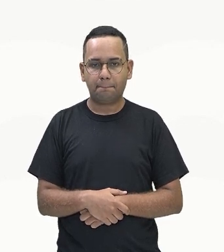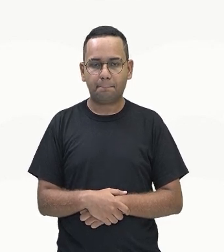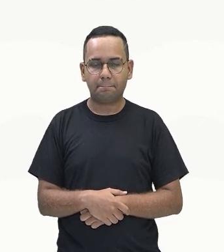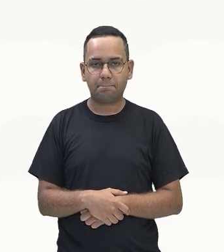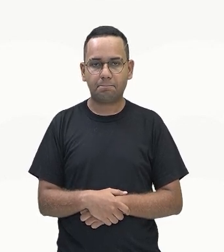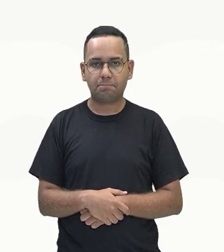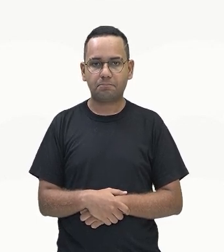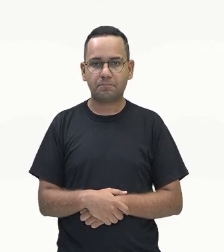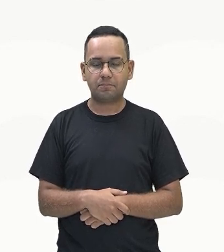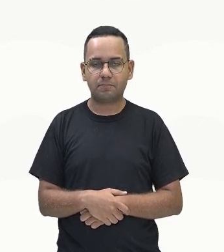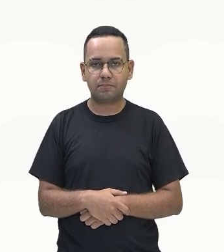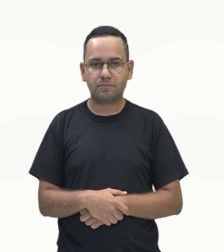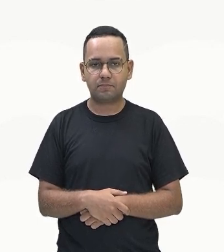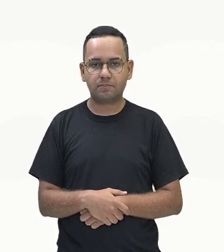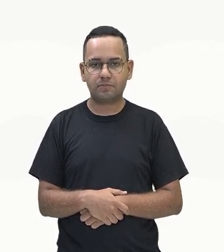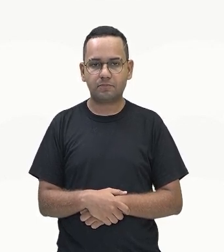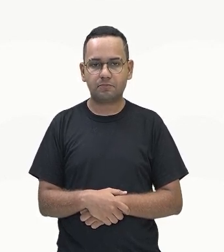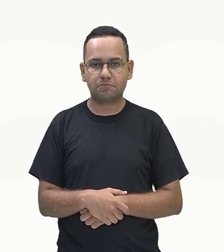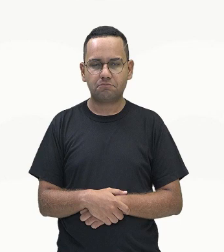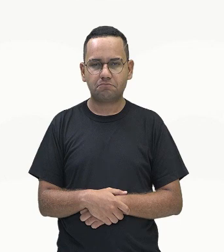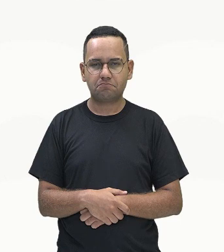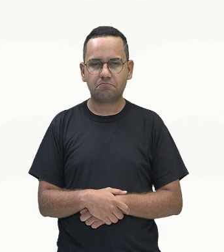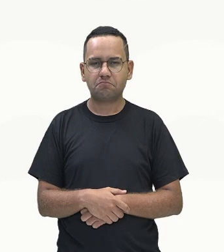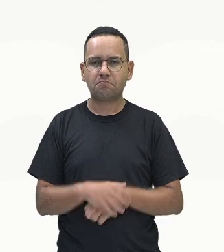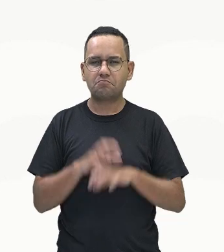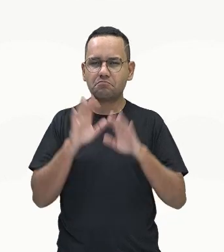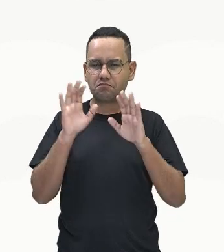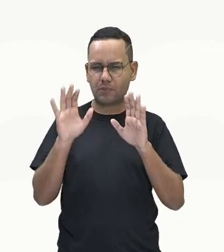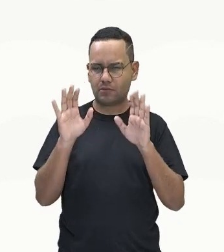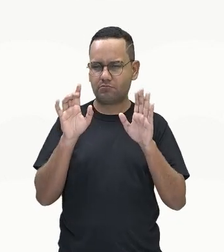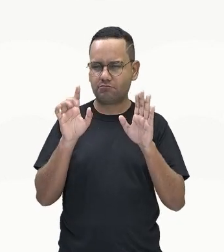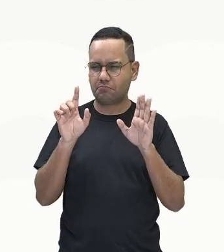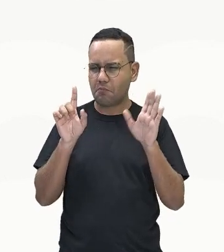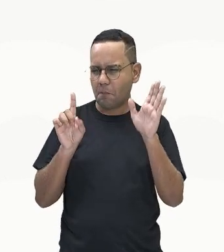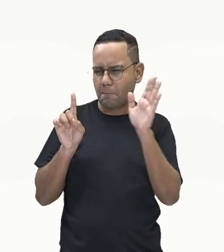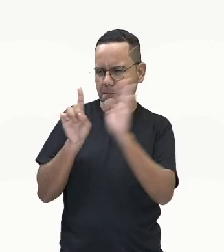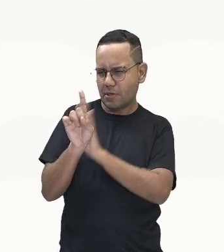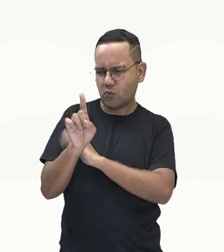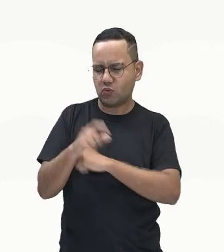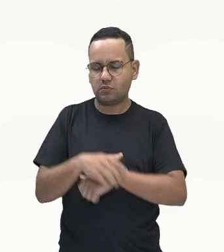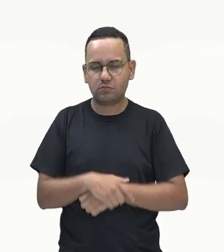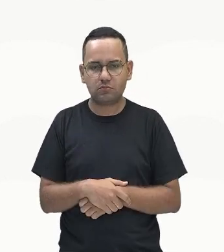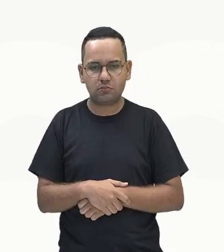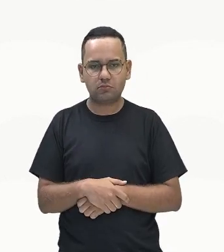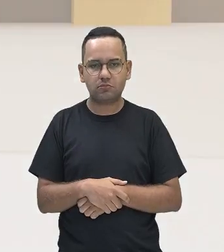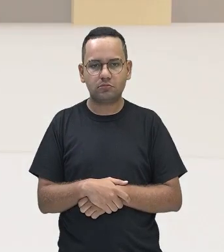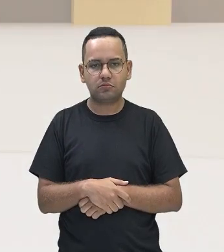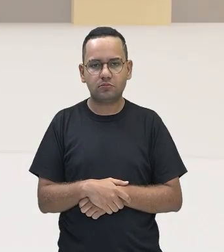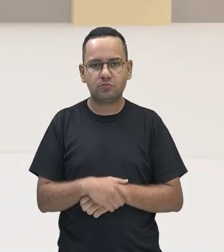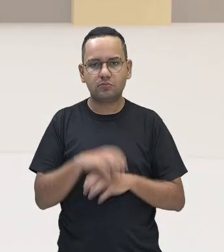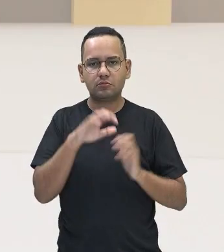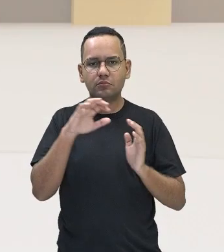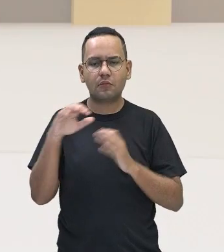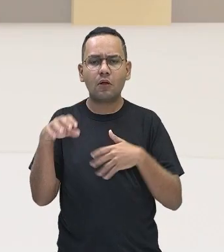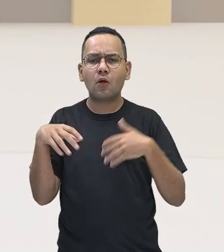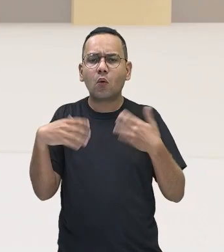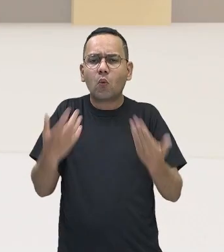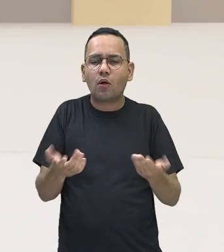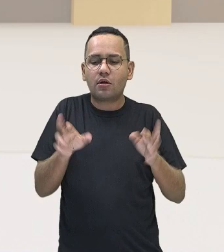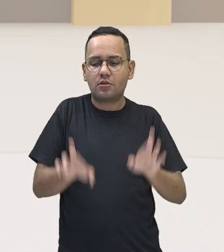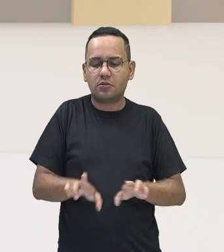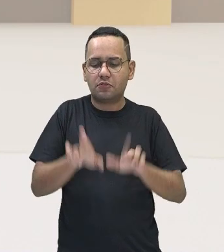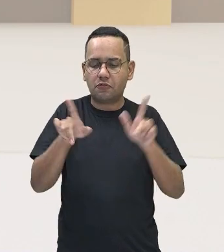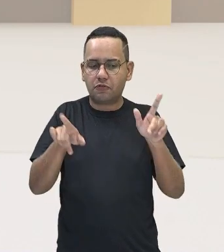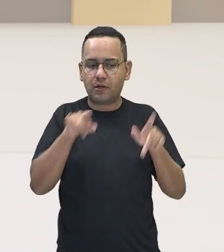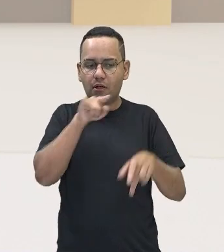Professor. Aí eu lhe faço uma pequena pergunta. Vamos lá. Qual seria a diferença entre os juros simples e os juros